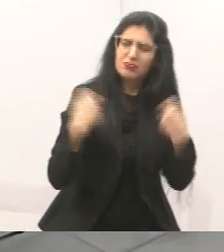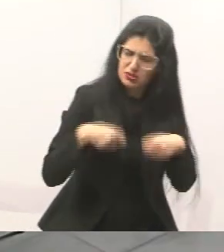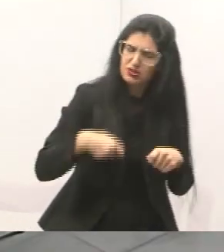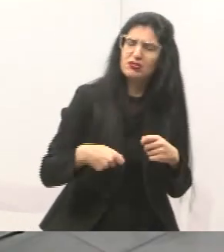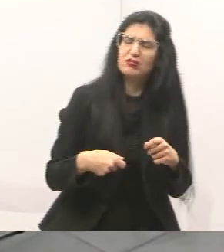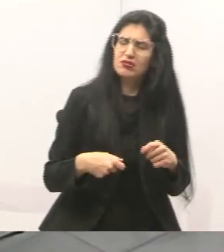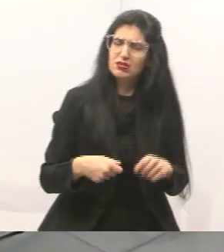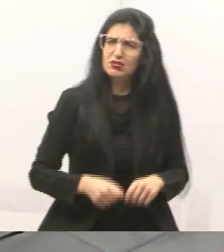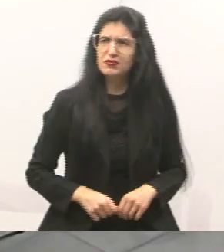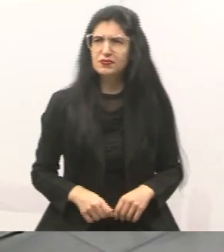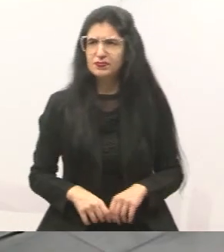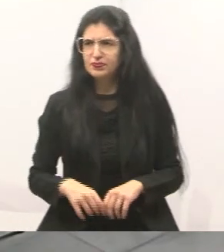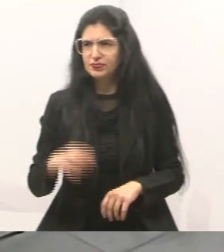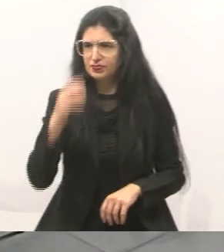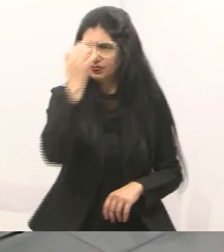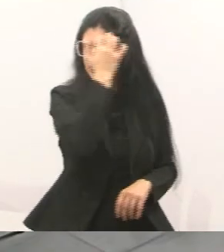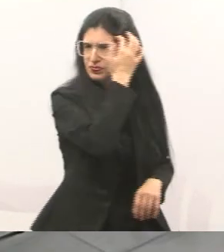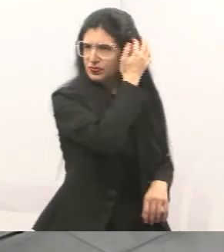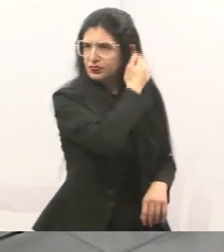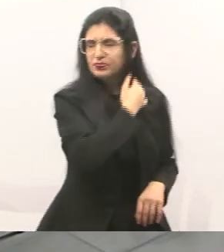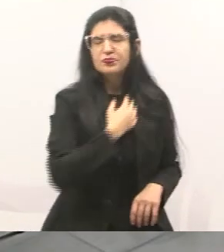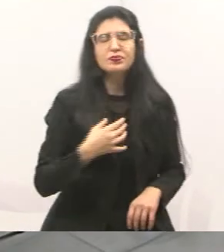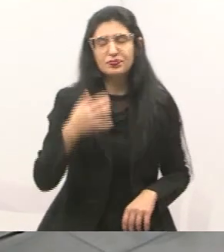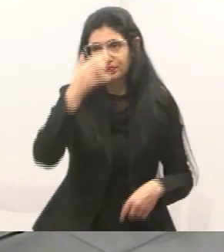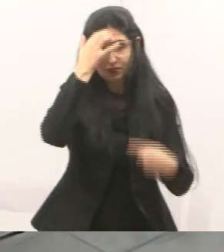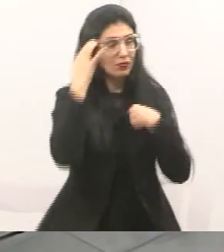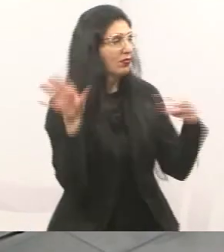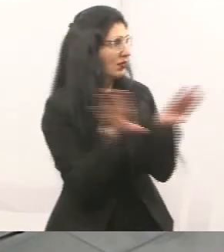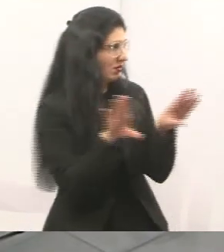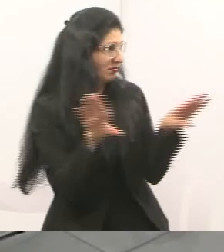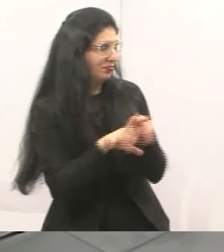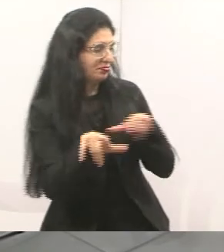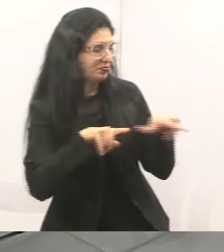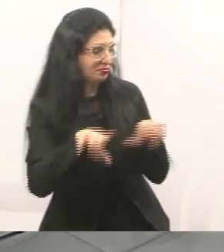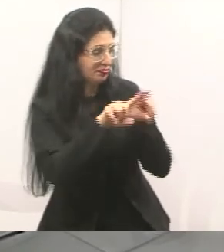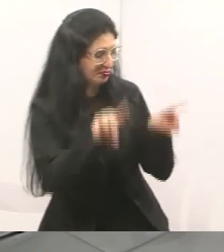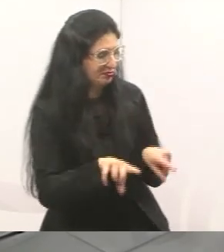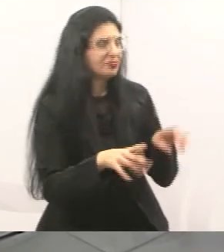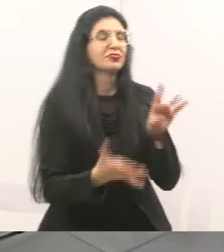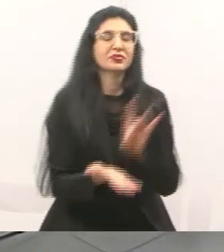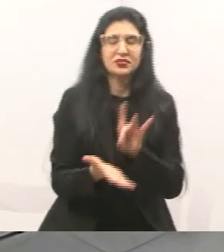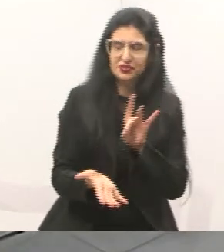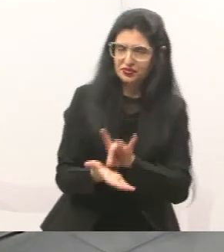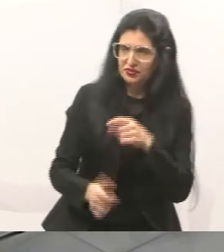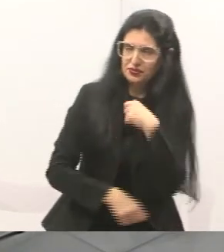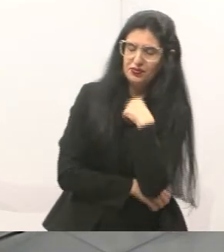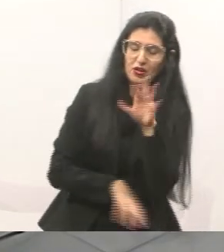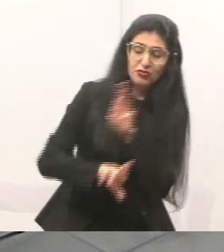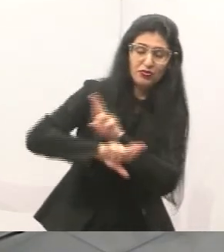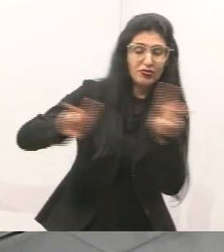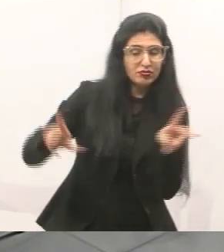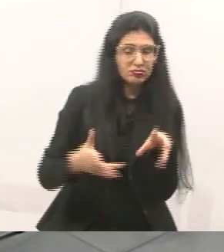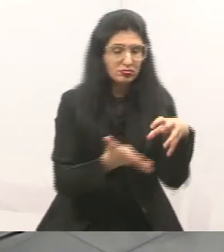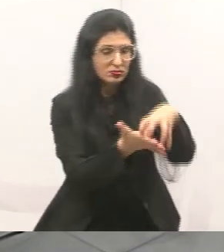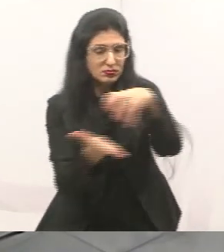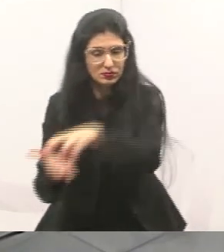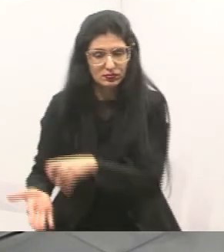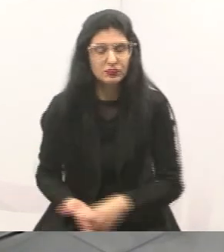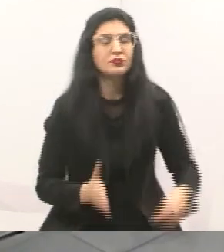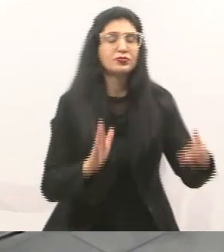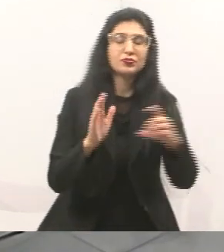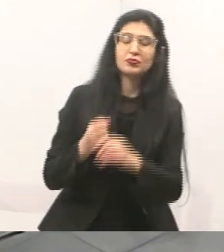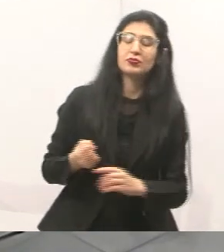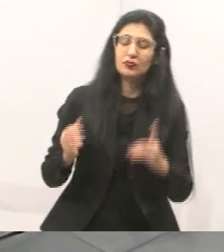Só contribuindo, como servidora também atuante, realmente há uma diferença entre as secretarias, né? O decreto